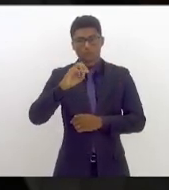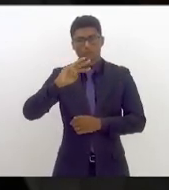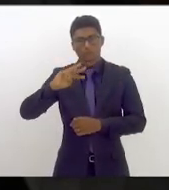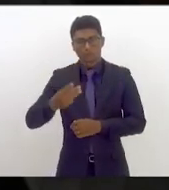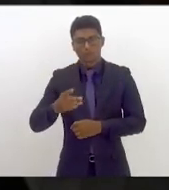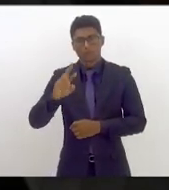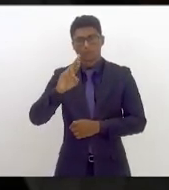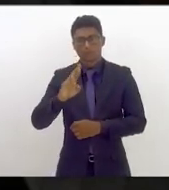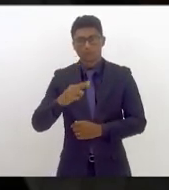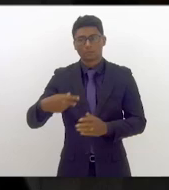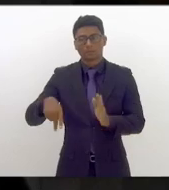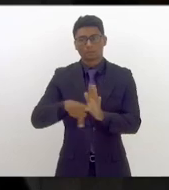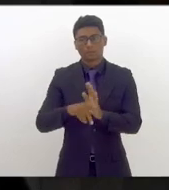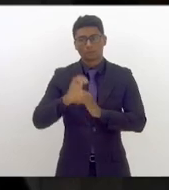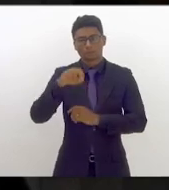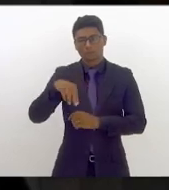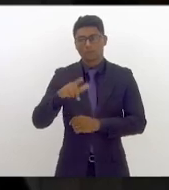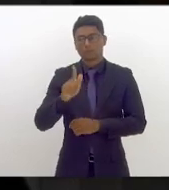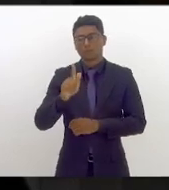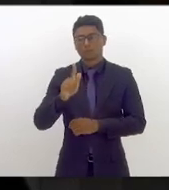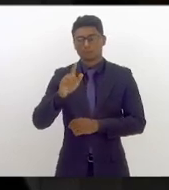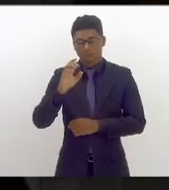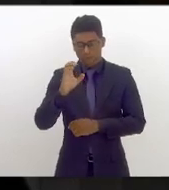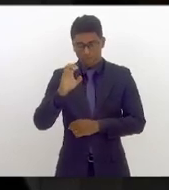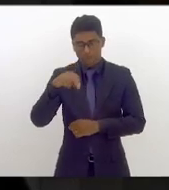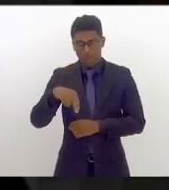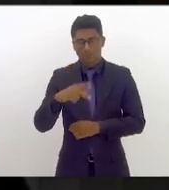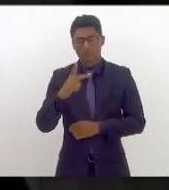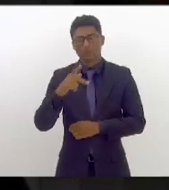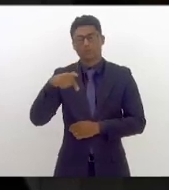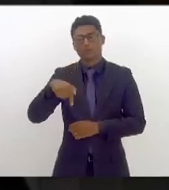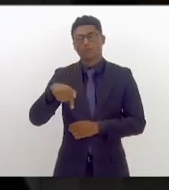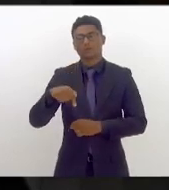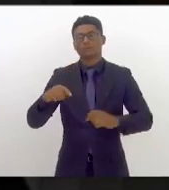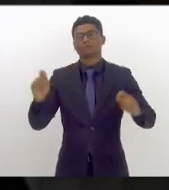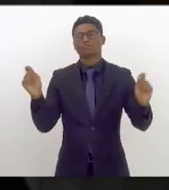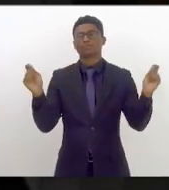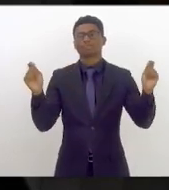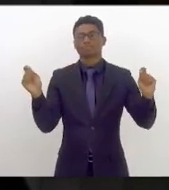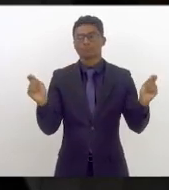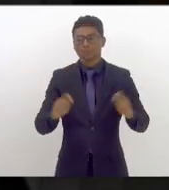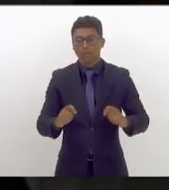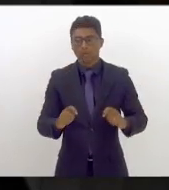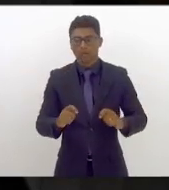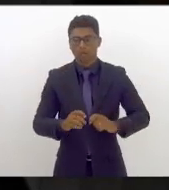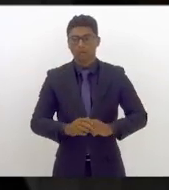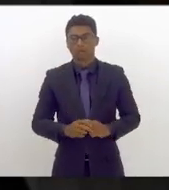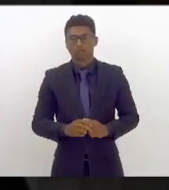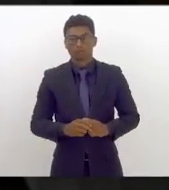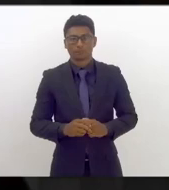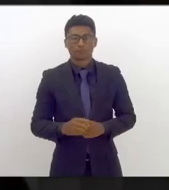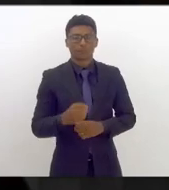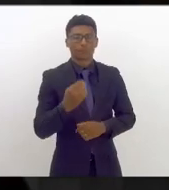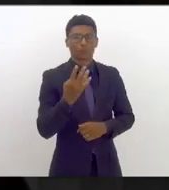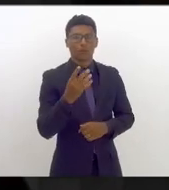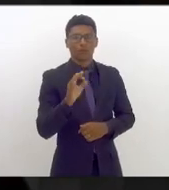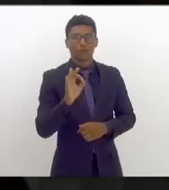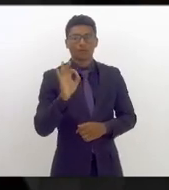do CNPq, o que vai permitir, por exemplo, promover um reajuste de 40%